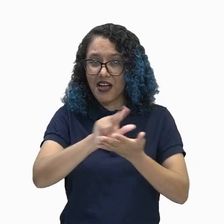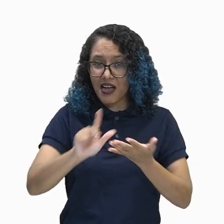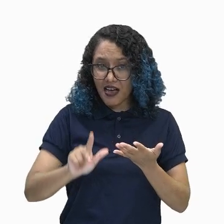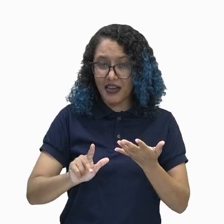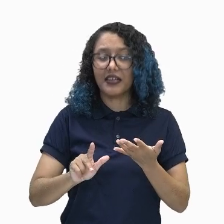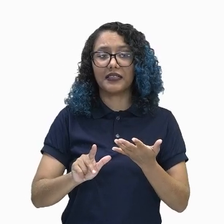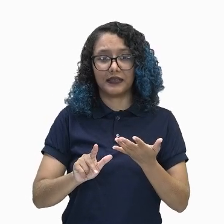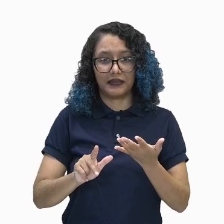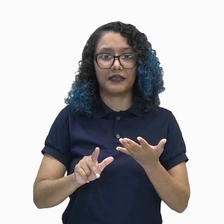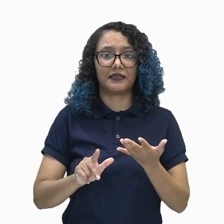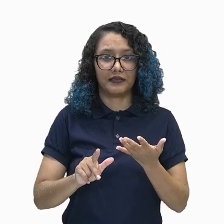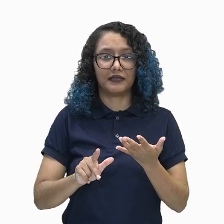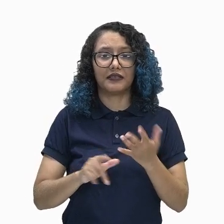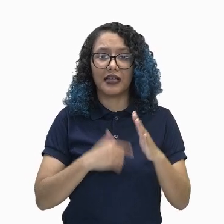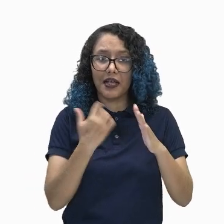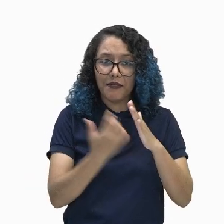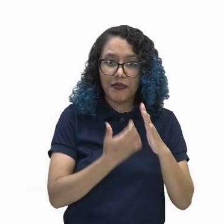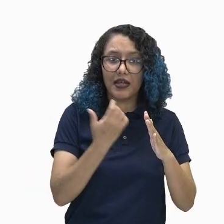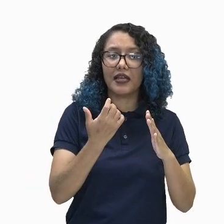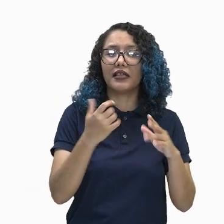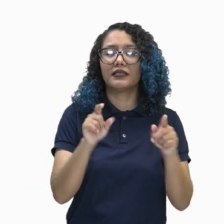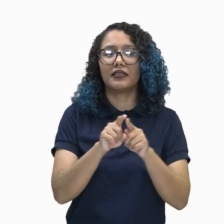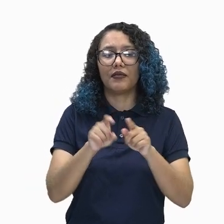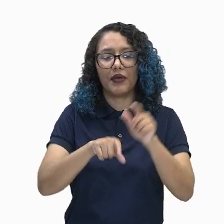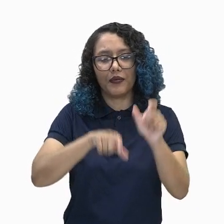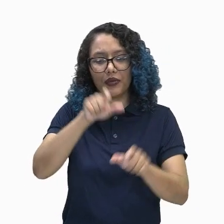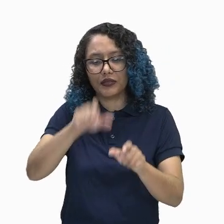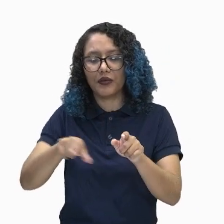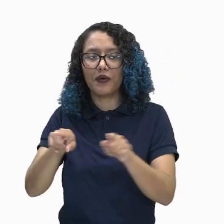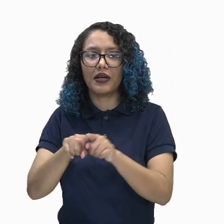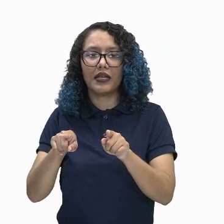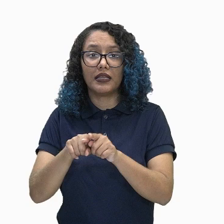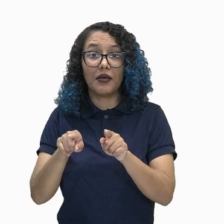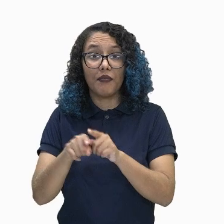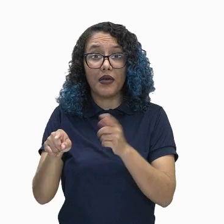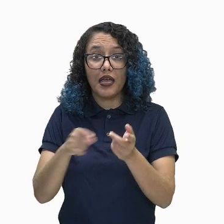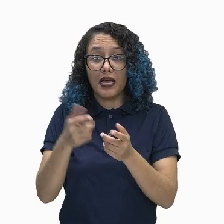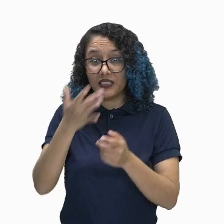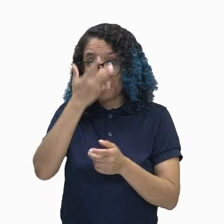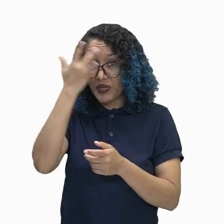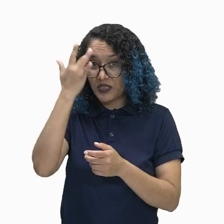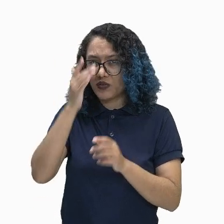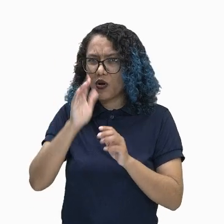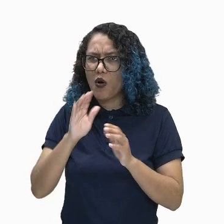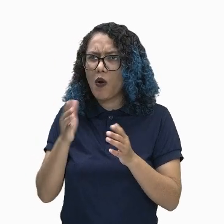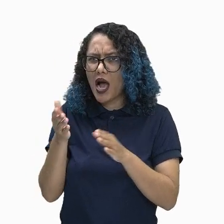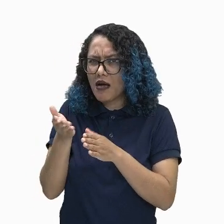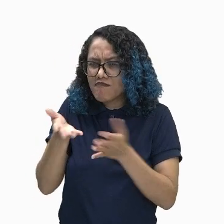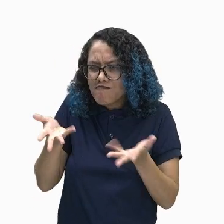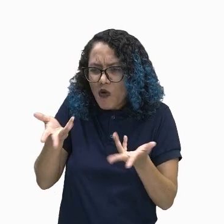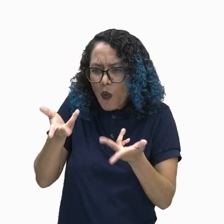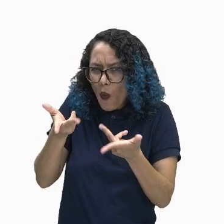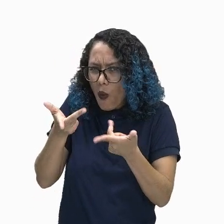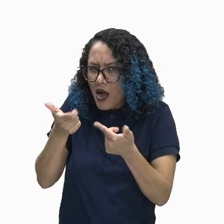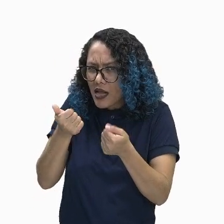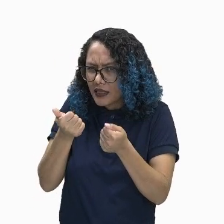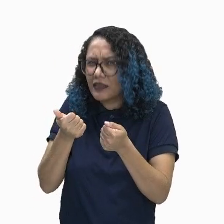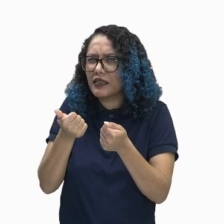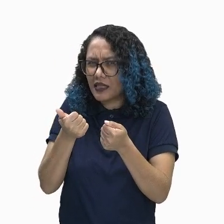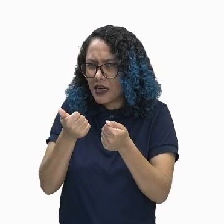usuários e também na sofisticação, ou seja, no aperfeiçoamento para fraudes que os golpistas fazem, que